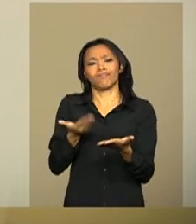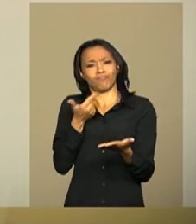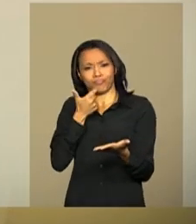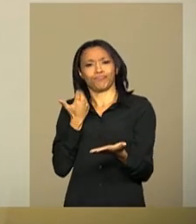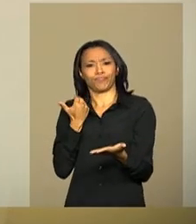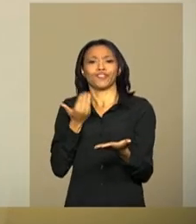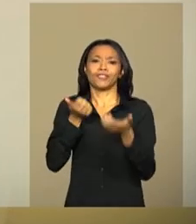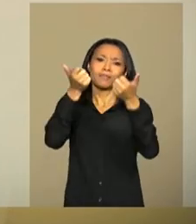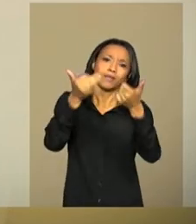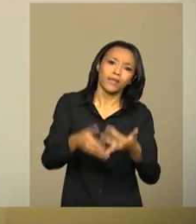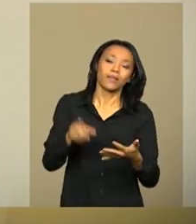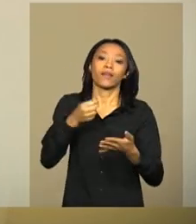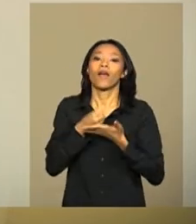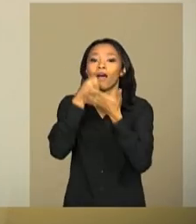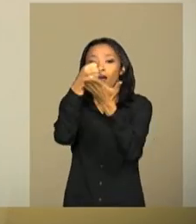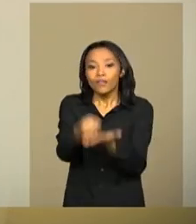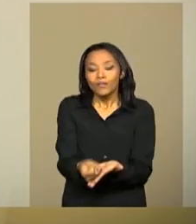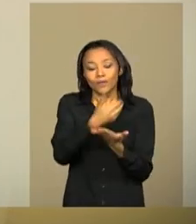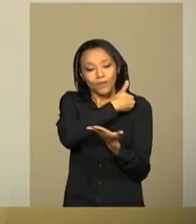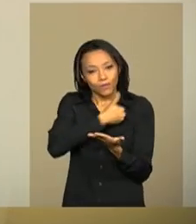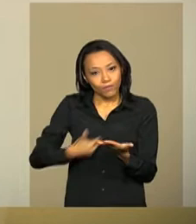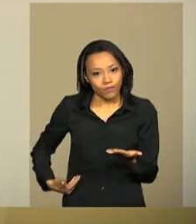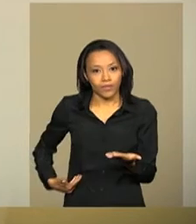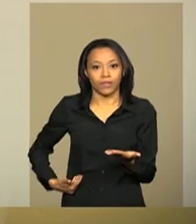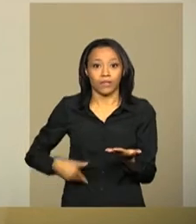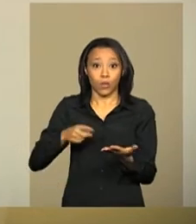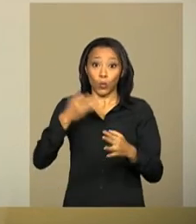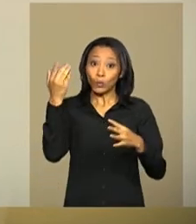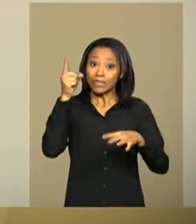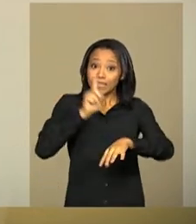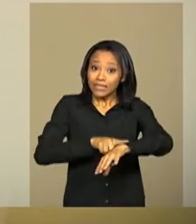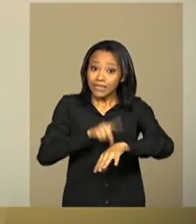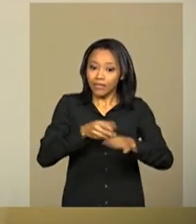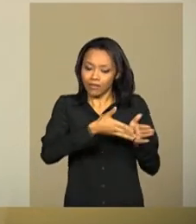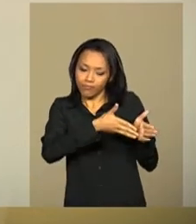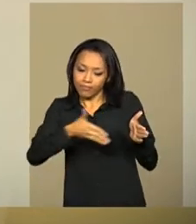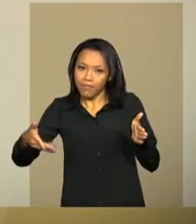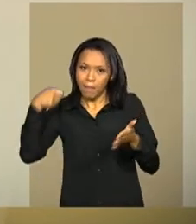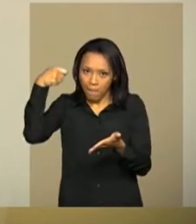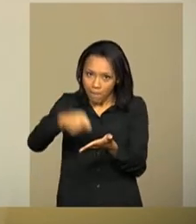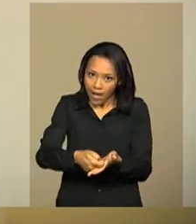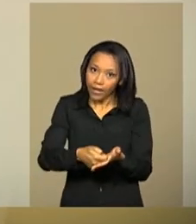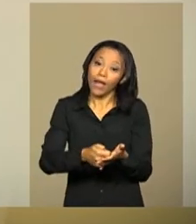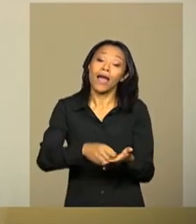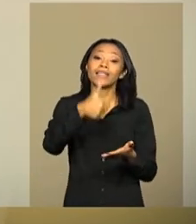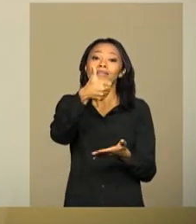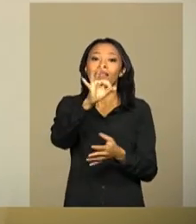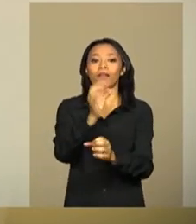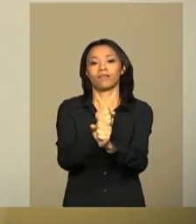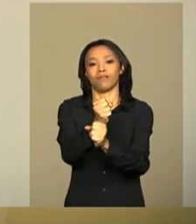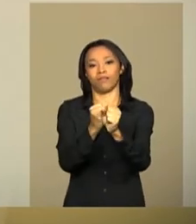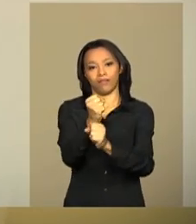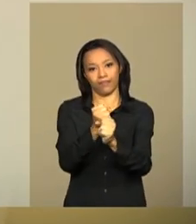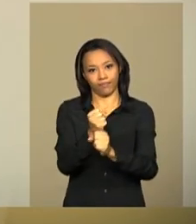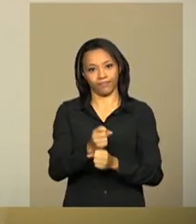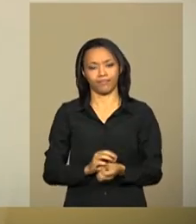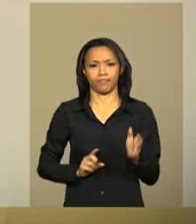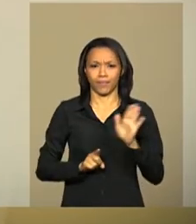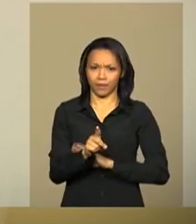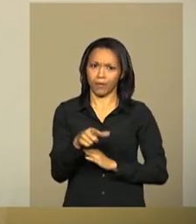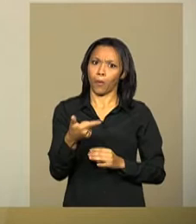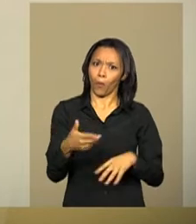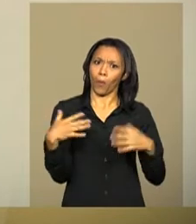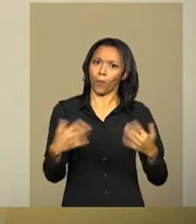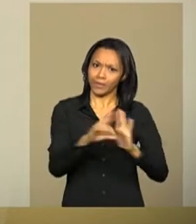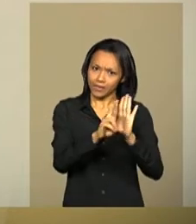agora há pouco que se chamava subsídio o prazo para pagar a casa nessa faixa de renda é de 10 anos com essas